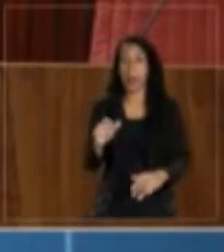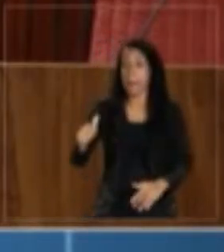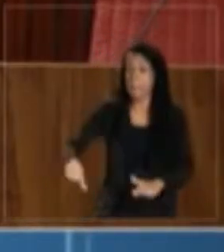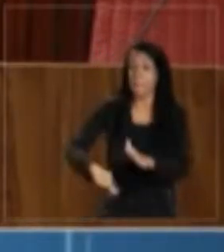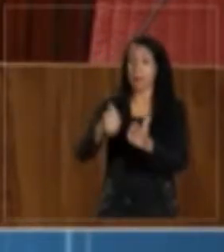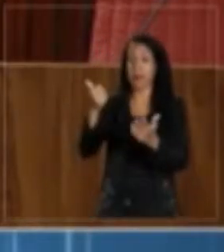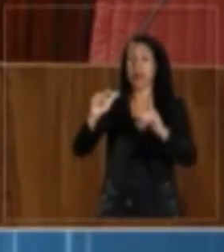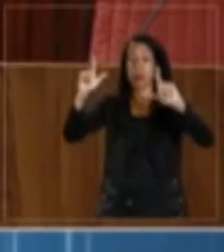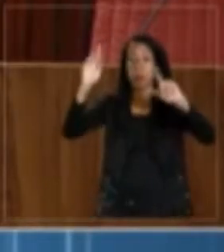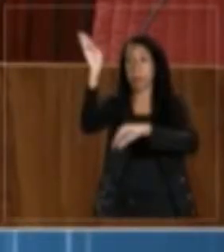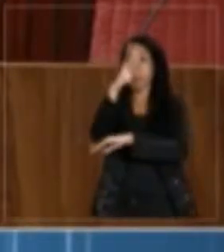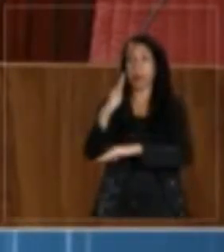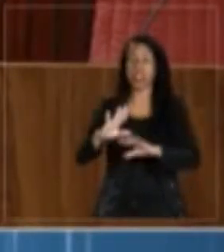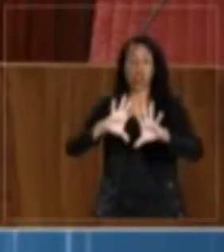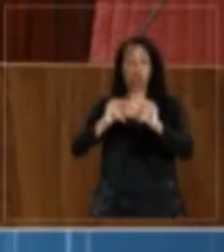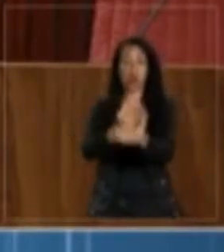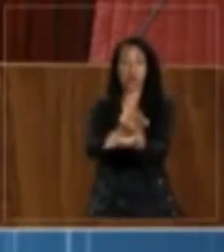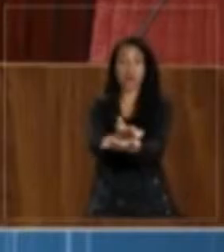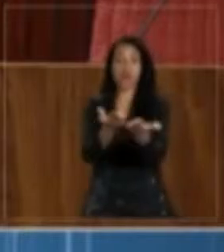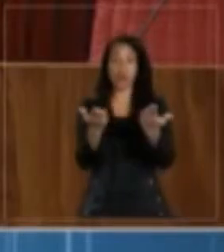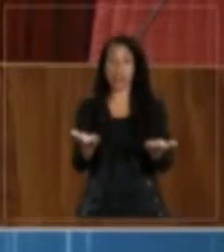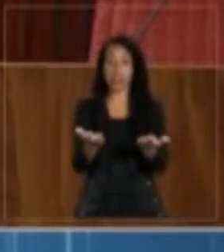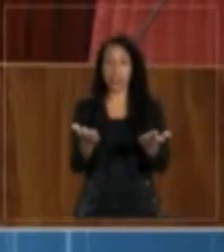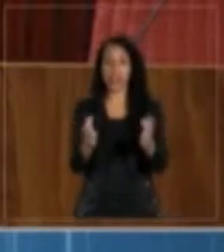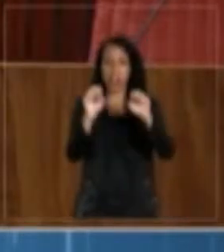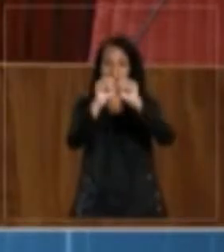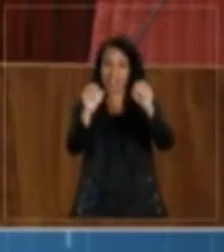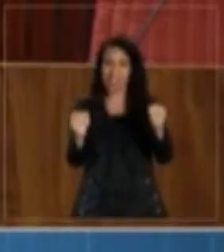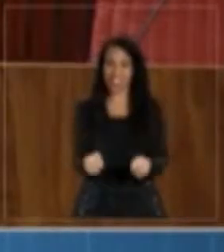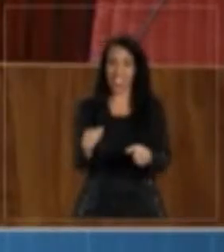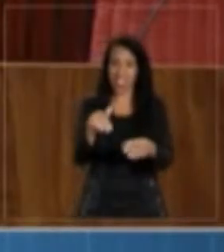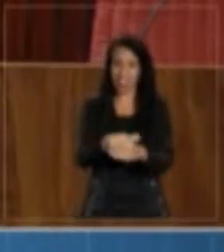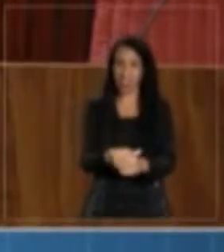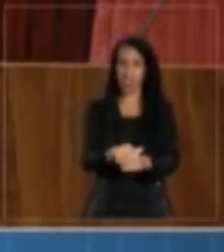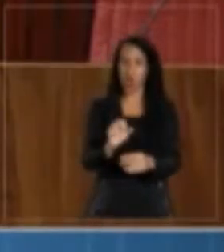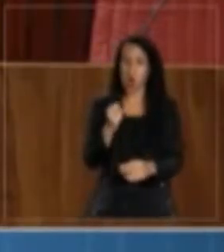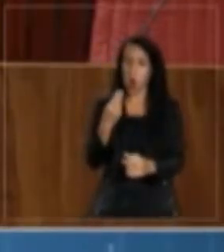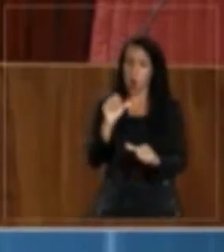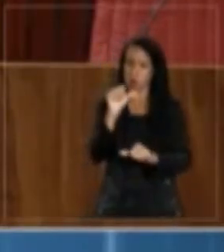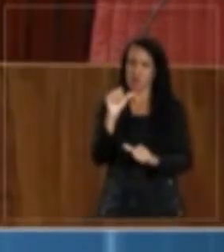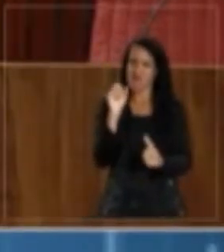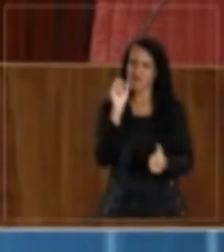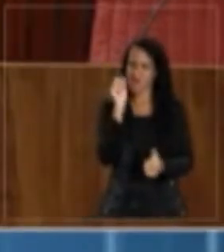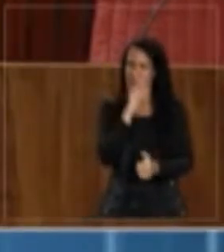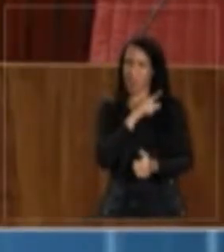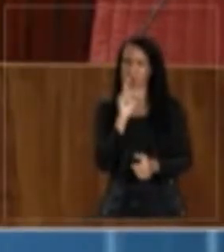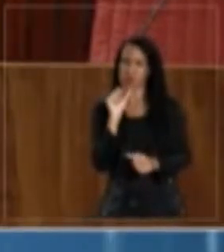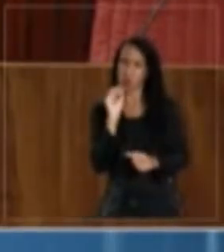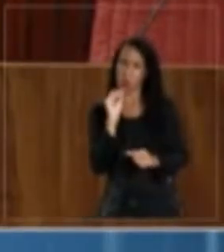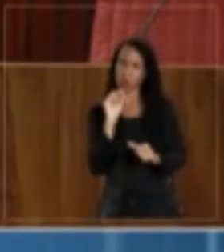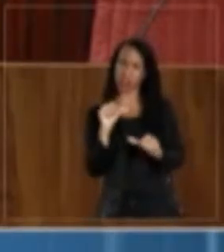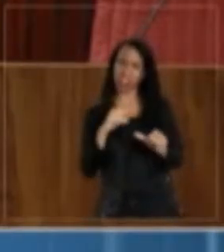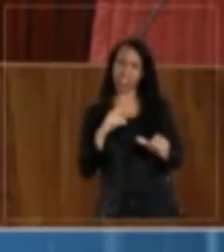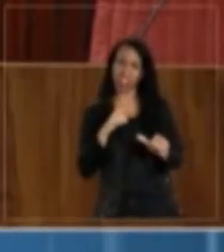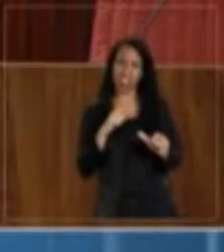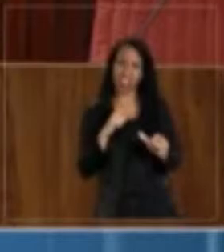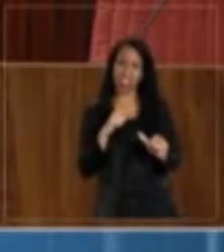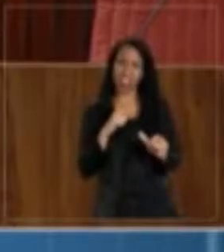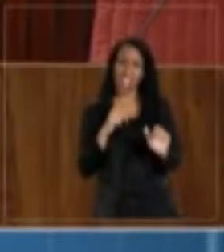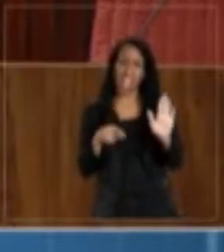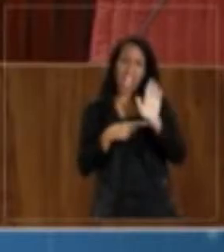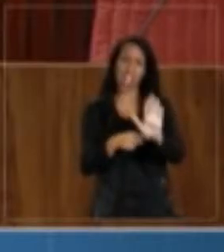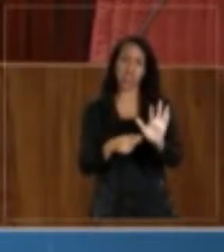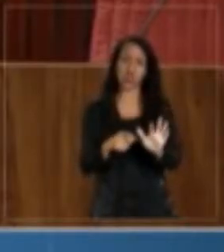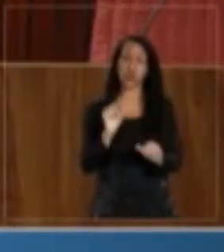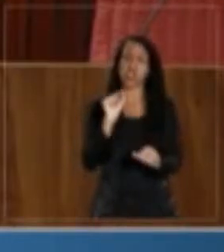não só para o cargo de presidente, mas para qualquer outro político. E Aniele. também a gente já vê a antecipação aqui nos